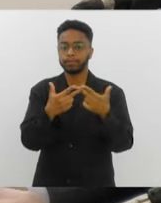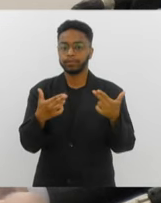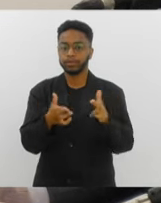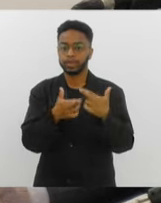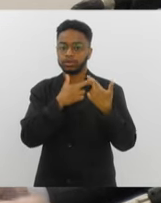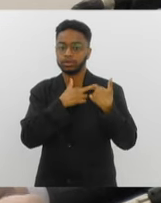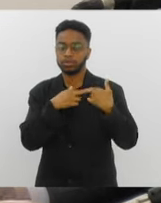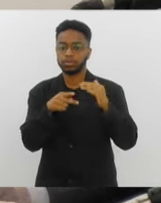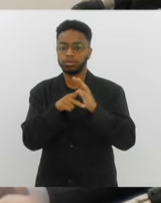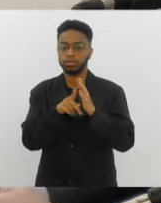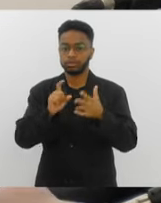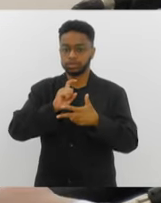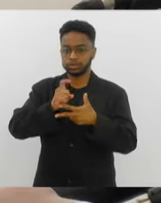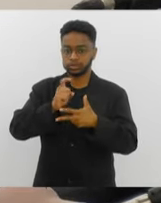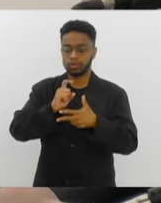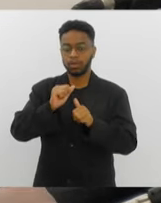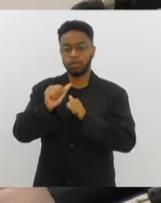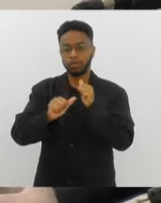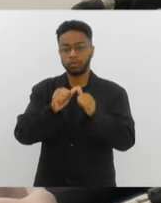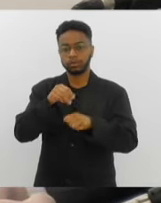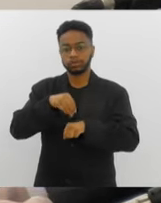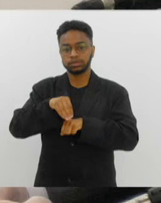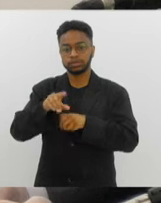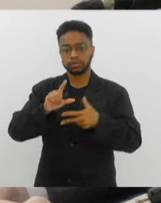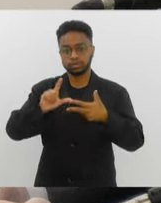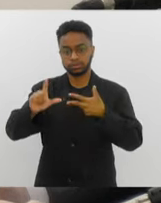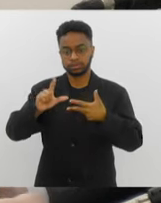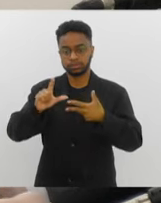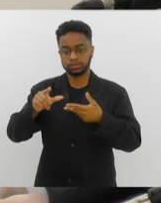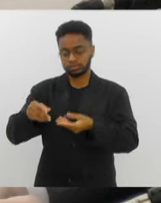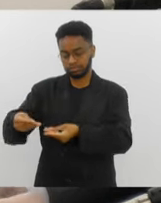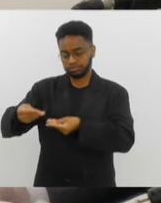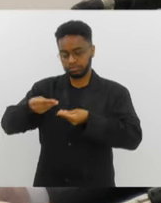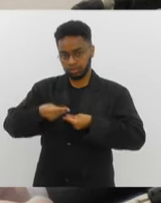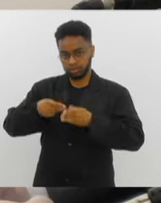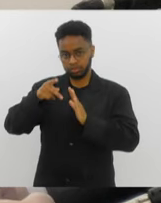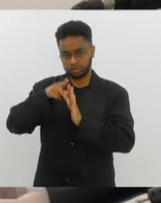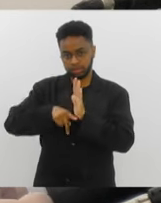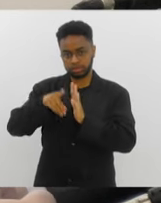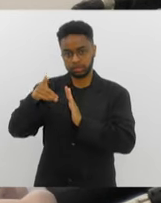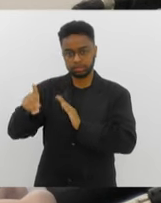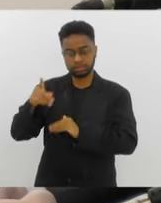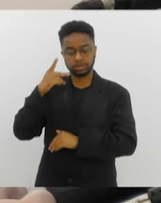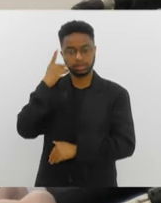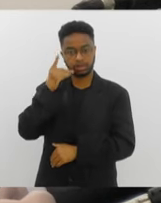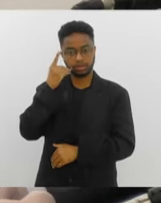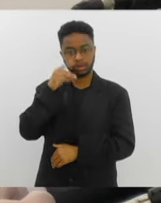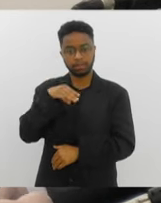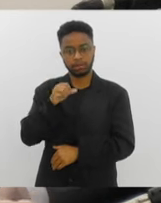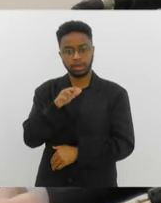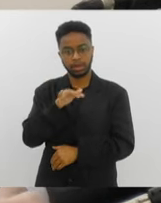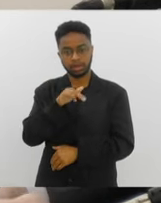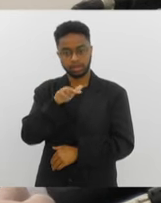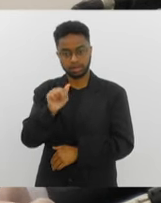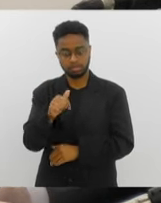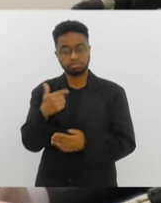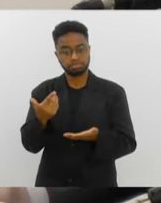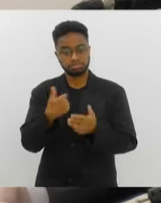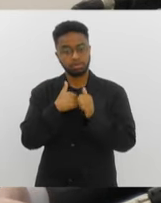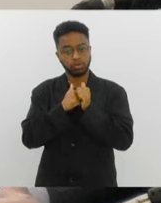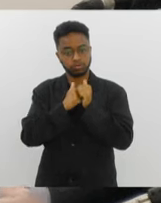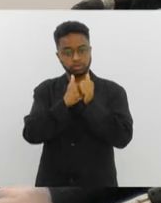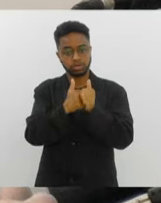competência do Executivo em indicação legislativa, veio esse projeto da deputada Marina, e aí eu segui a ordem daquilo